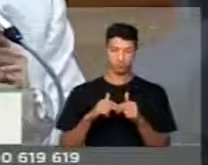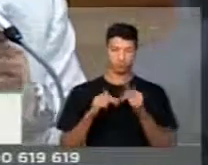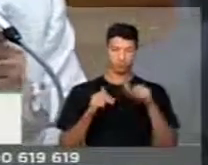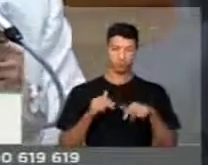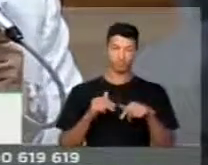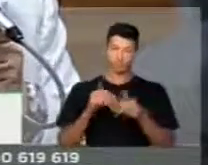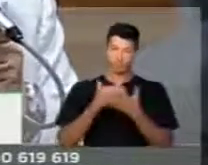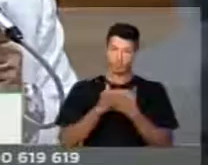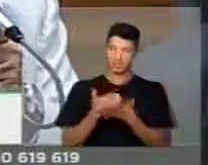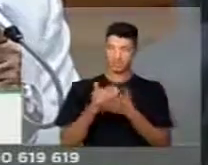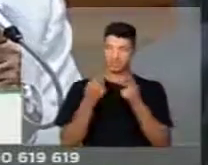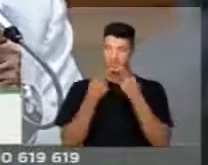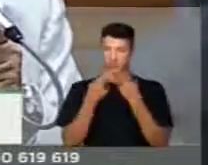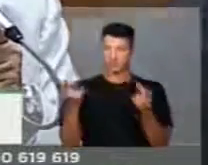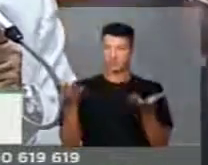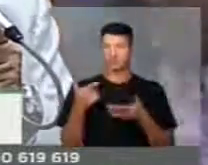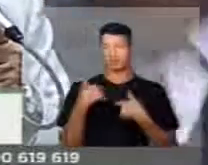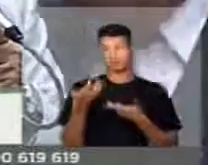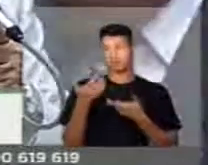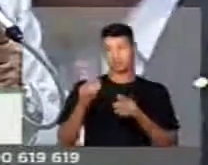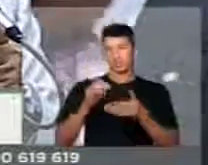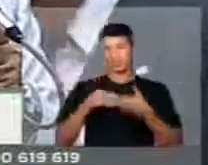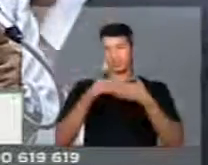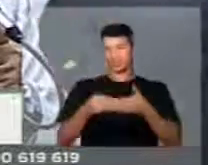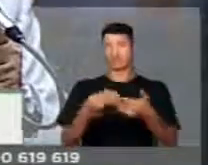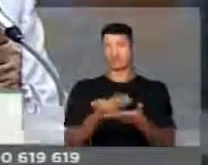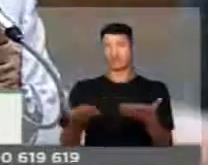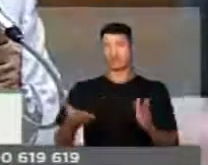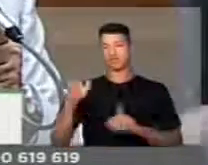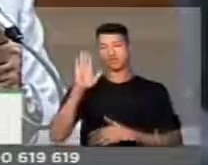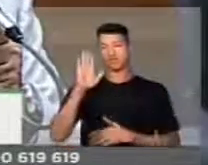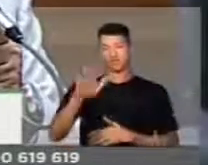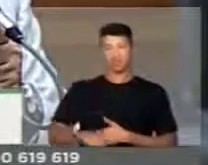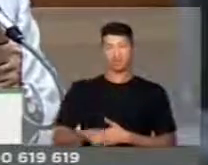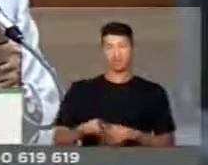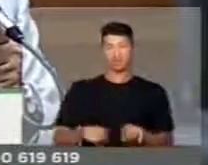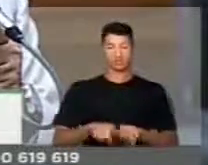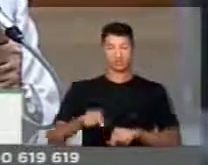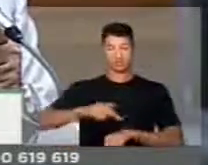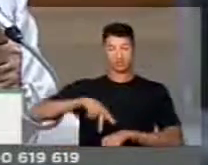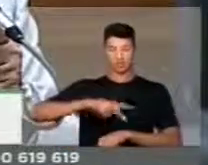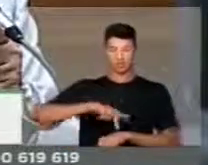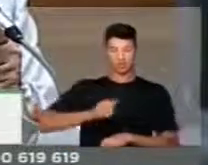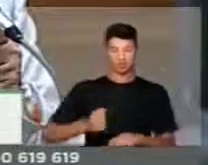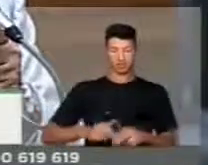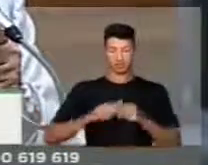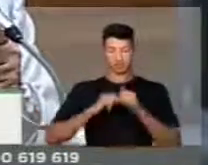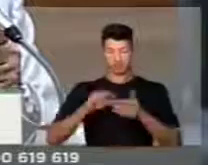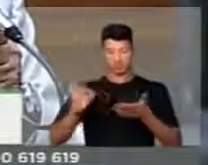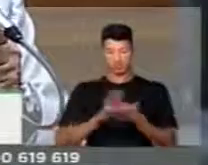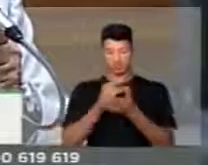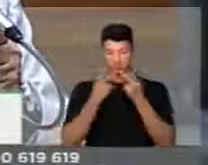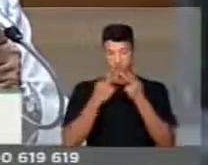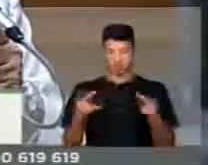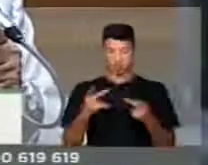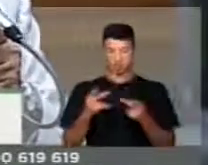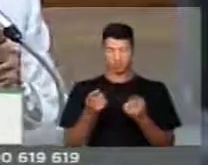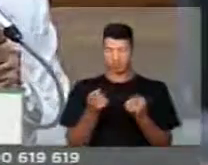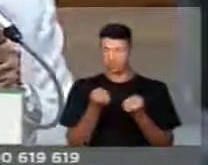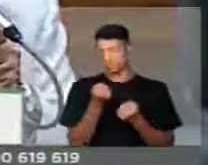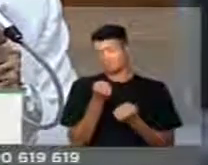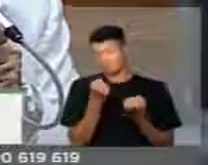eram essas as palavras que eu queria trazer nesta tarde ao país. O registro de